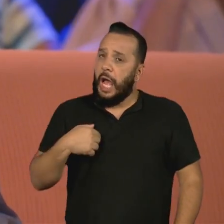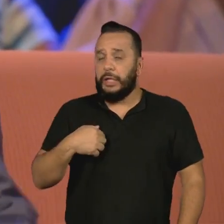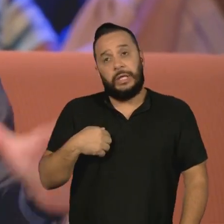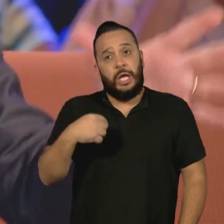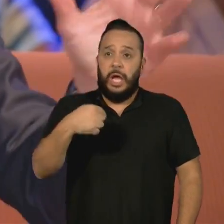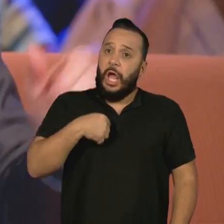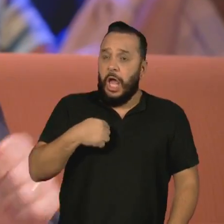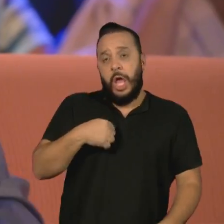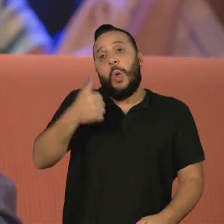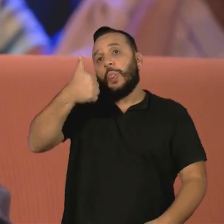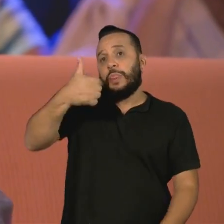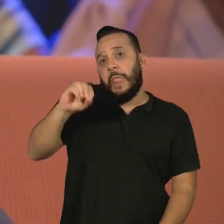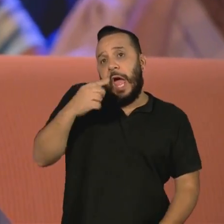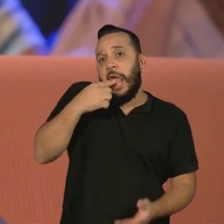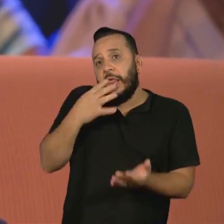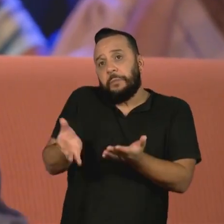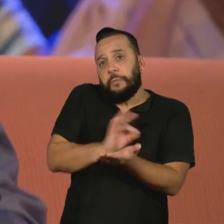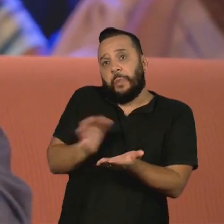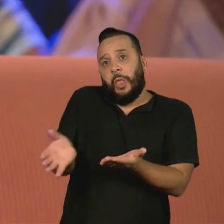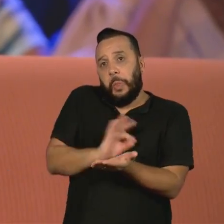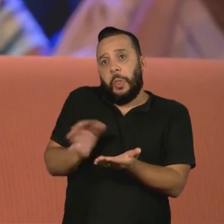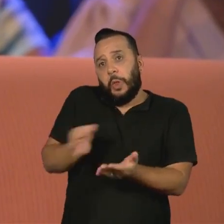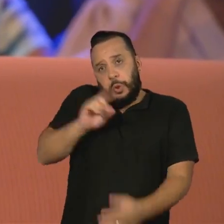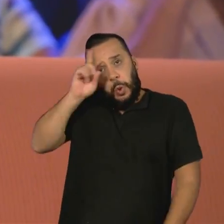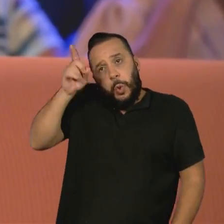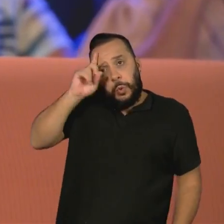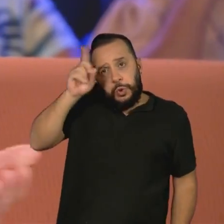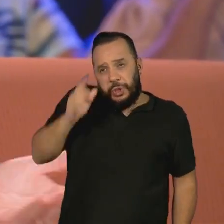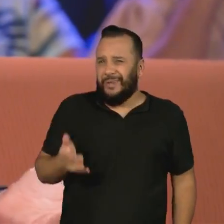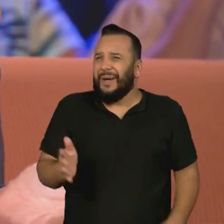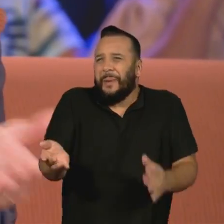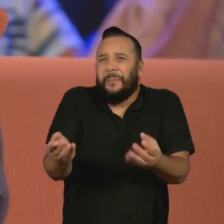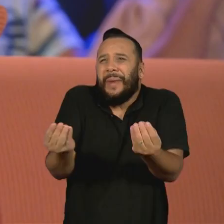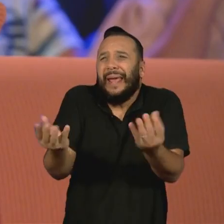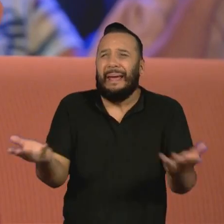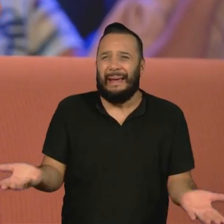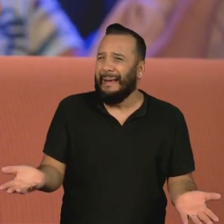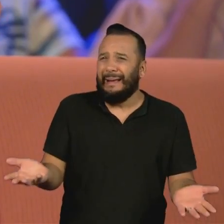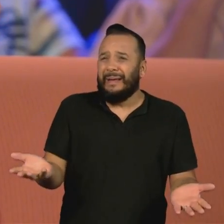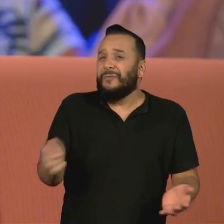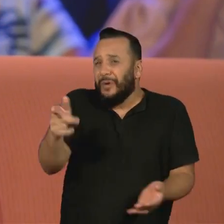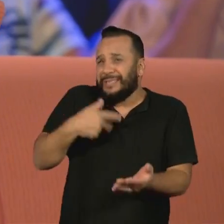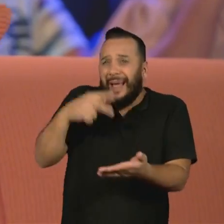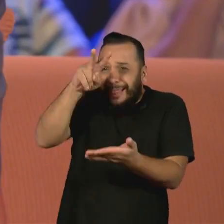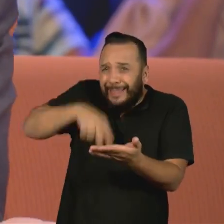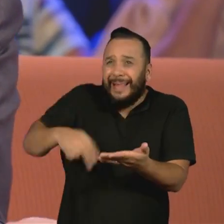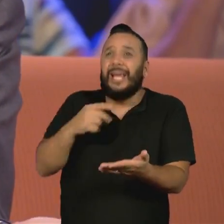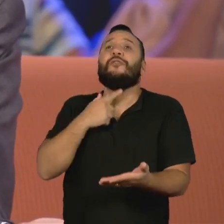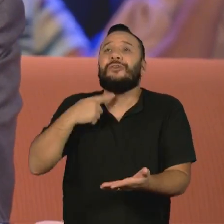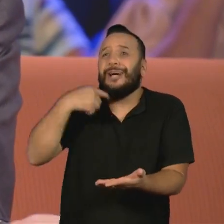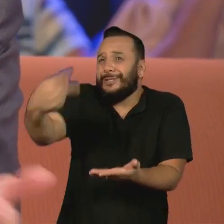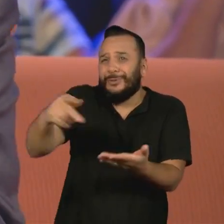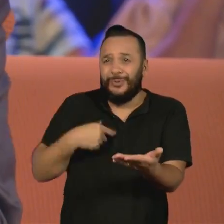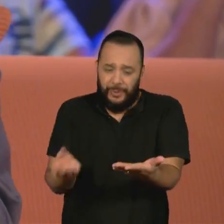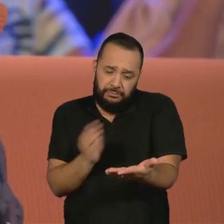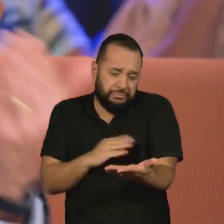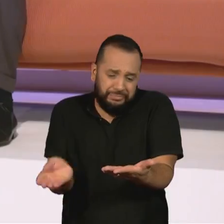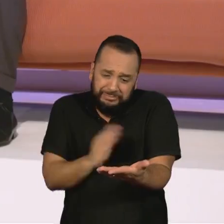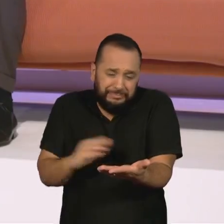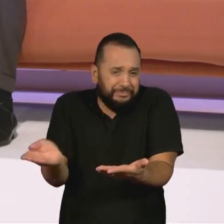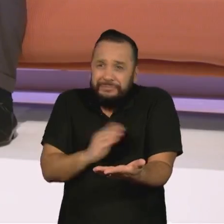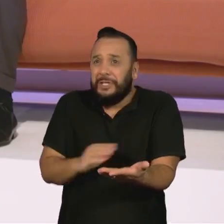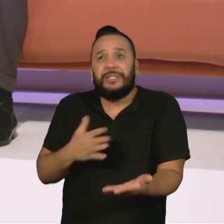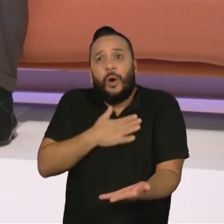olha, eu leio 10 páginas por dia. Eu leio 20 páginas. Mas escuta, cara, você lê quantas páginas o livro te mandar ler? Né? Se você